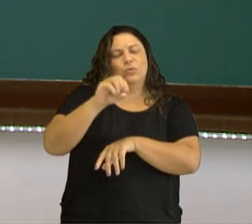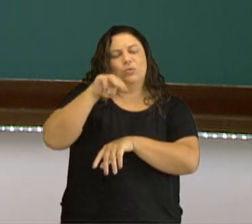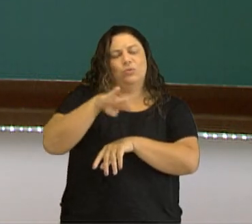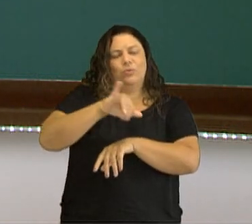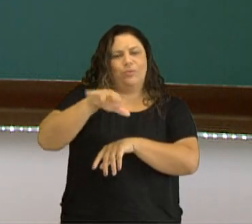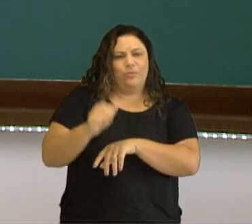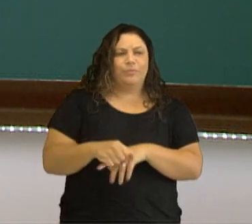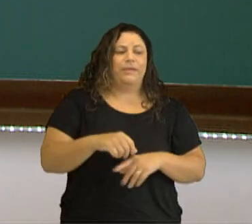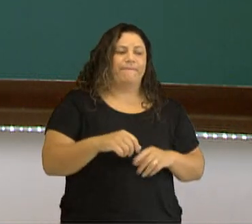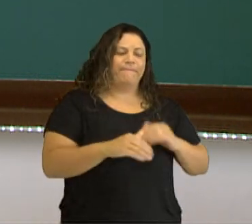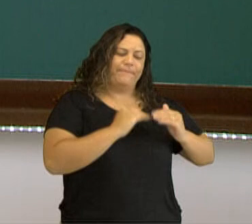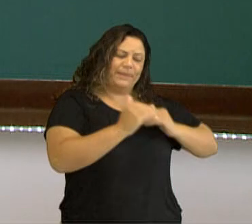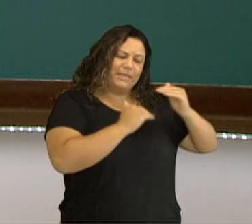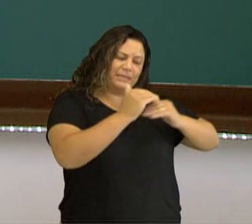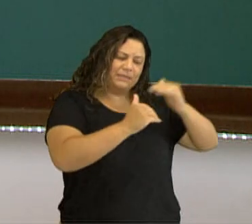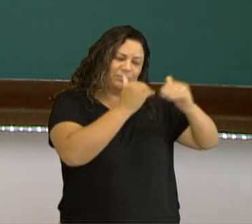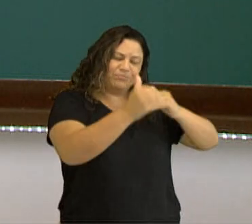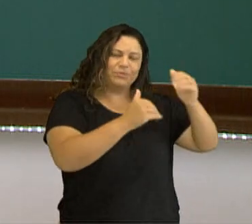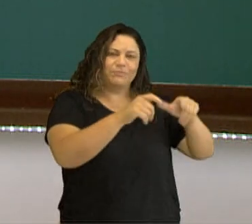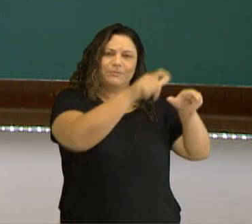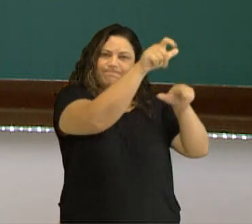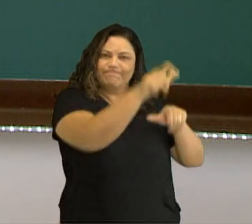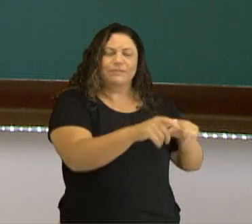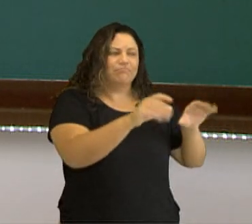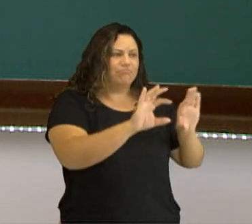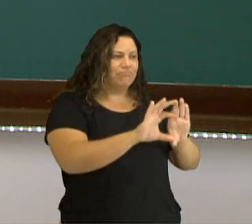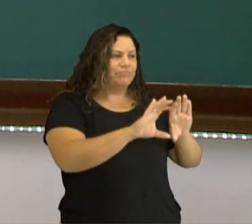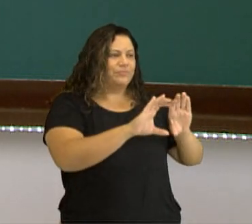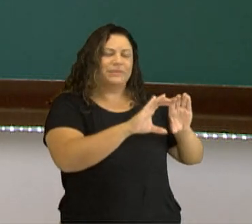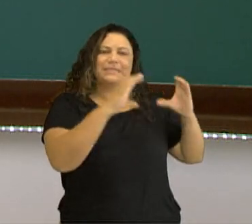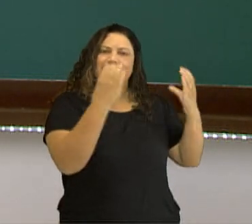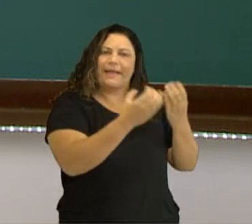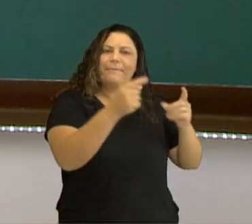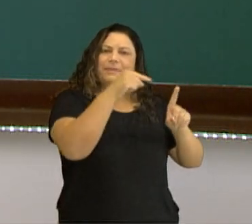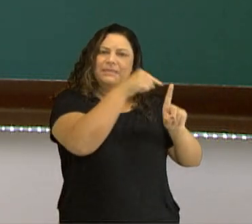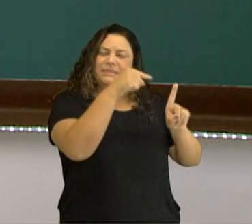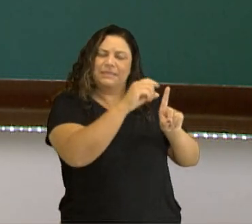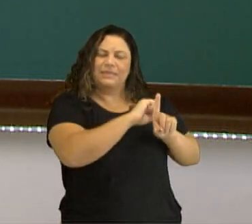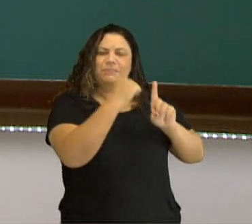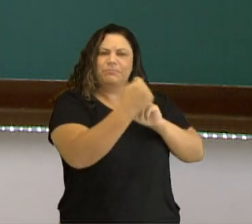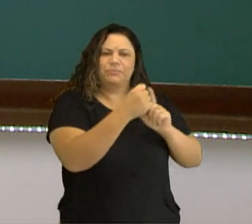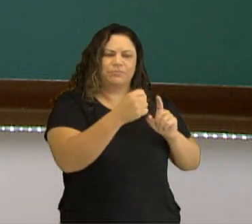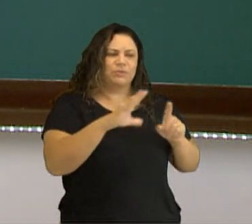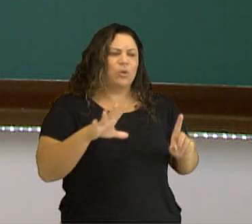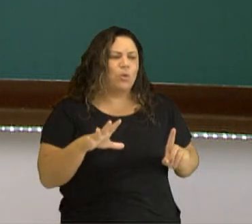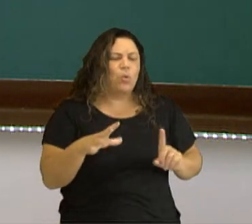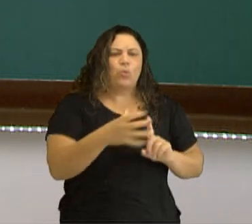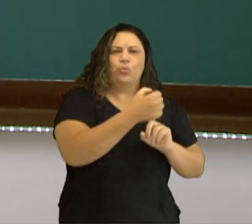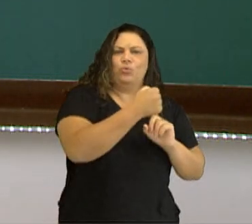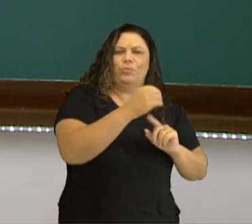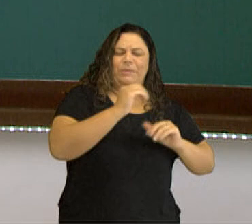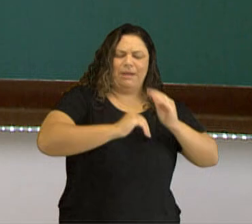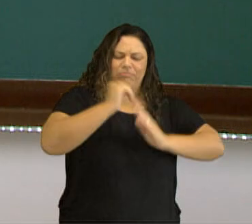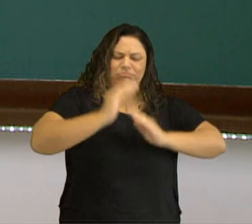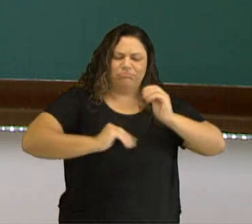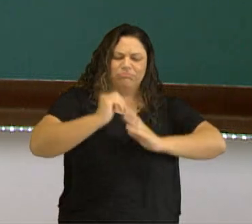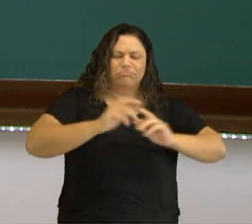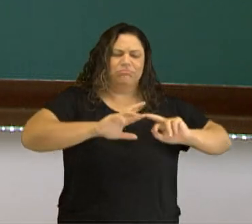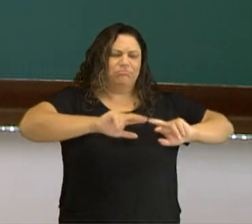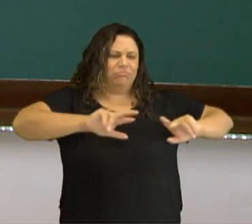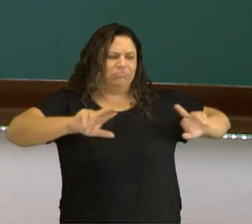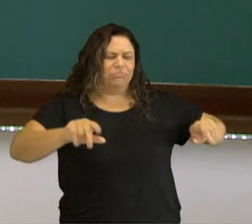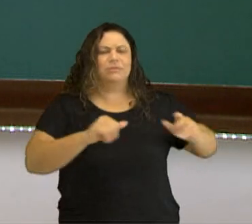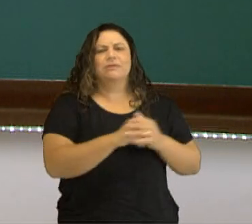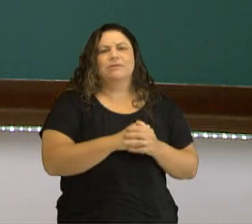essa civilização importante, uma civilização complexa e que dominavam as técnicas de construção, né, as técnicas